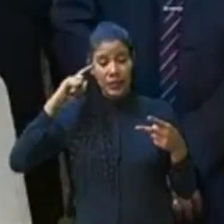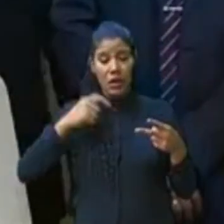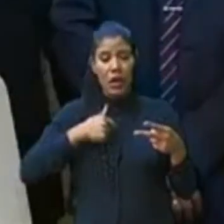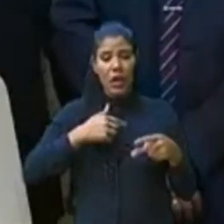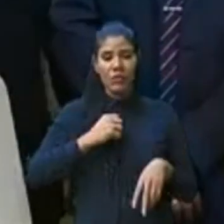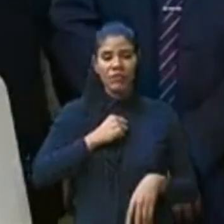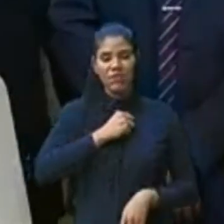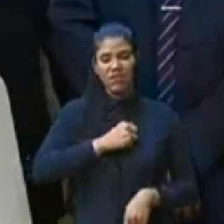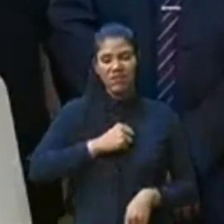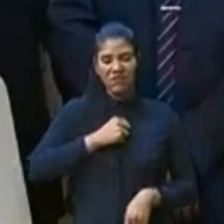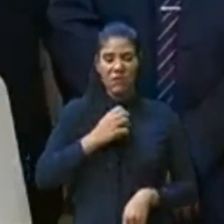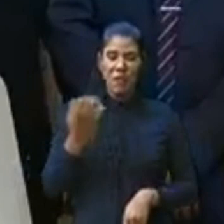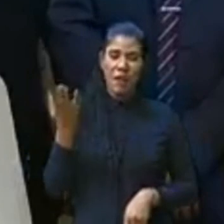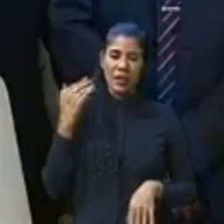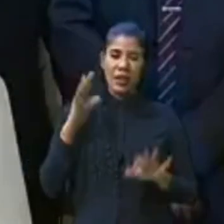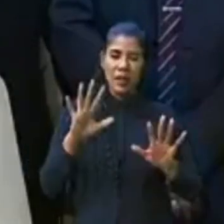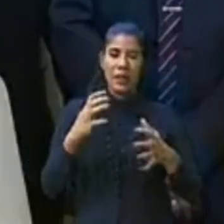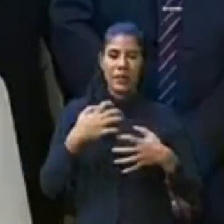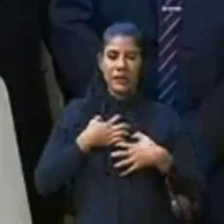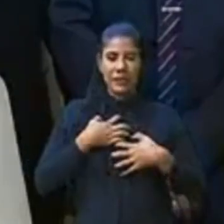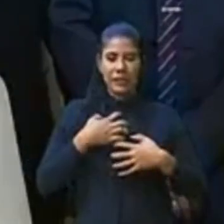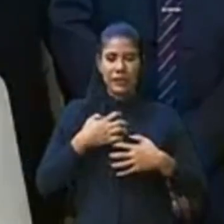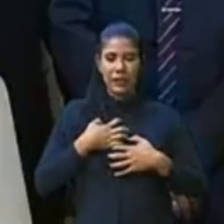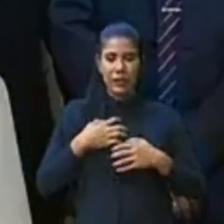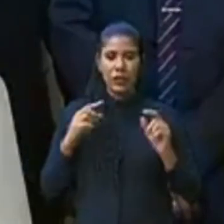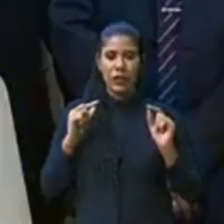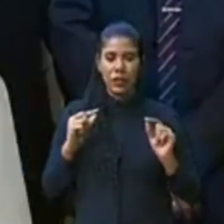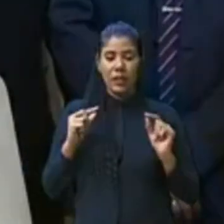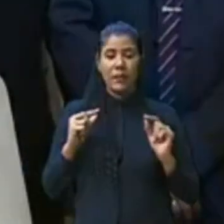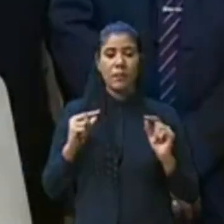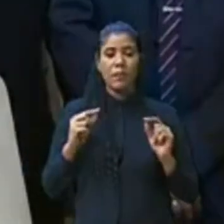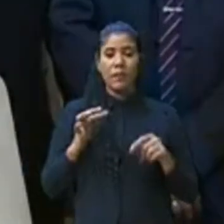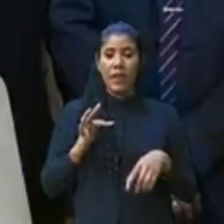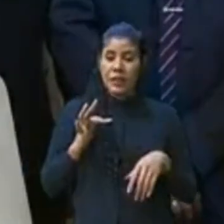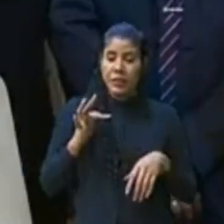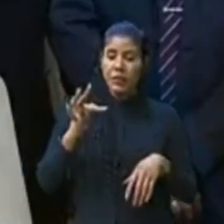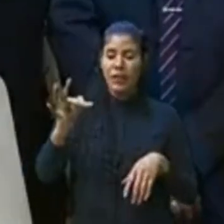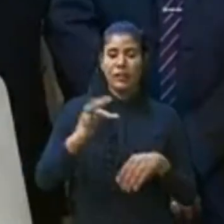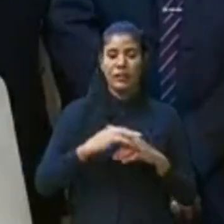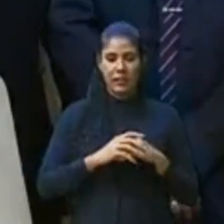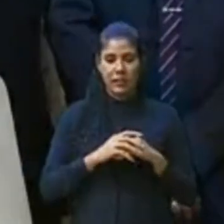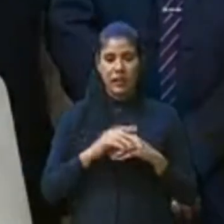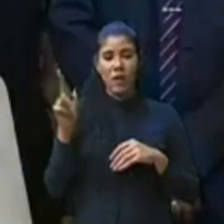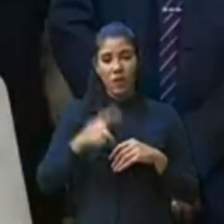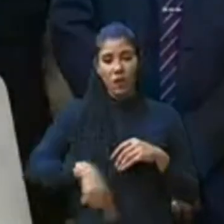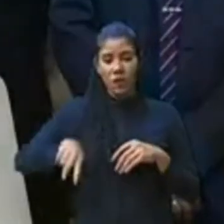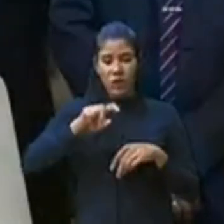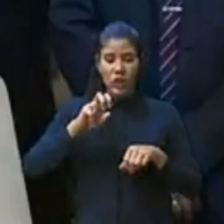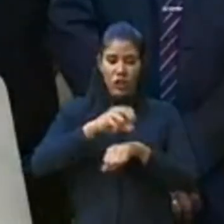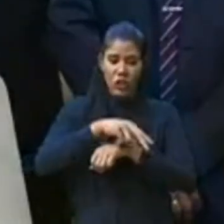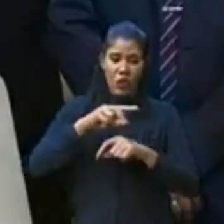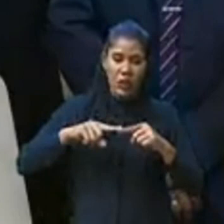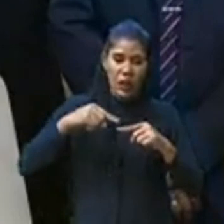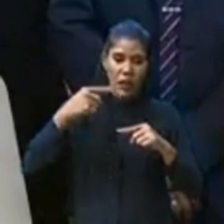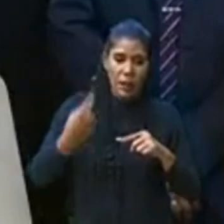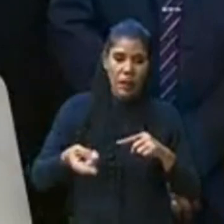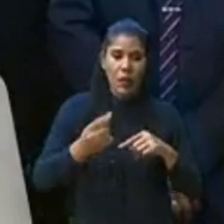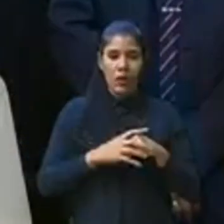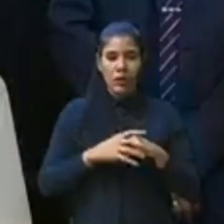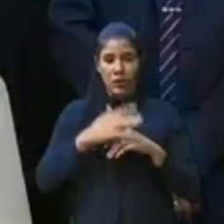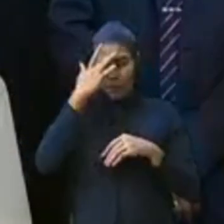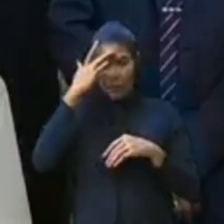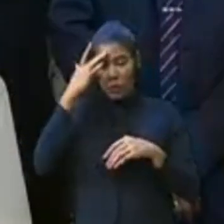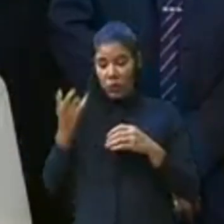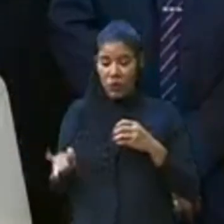do passado, mas sinto a esperança misturada o velho como o novo. Os que aqui chegaram depois, os que aqui